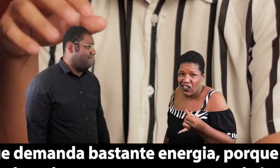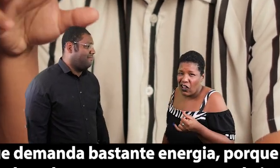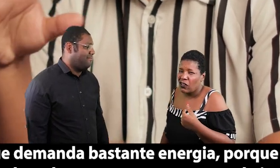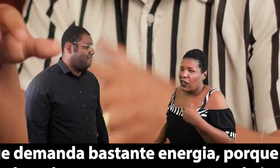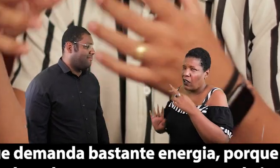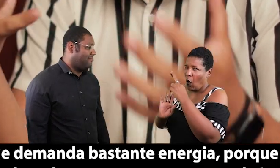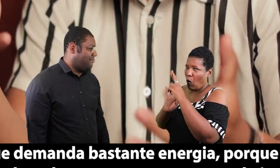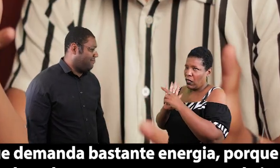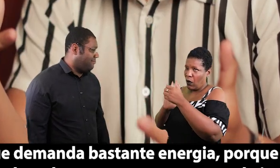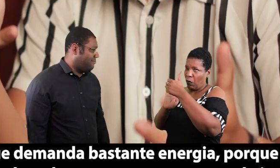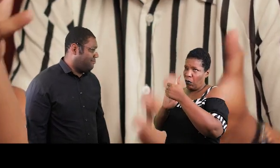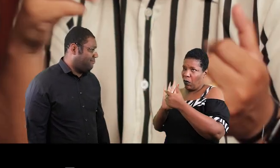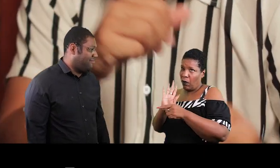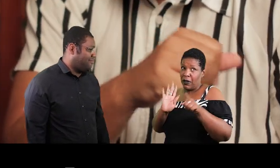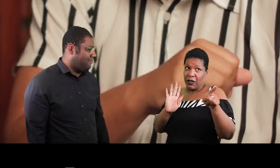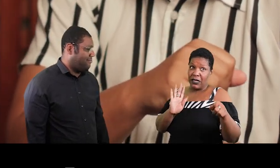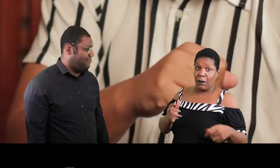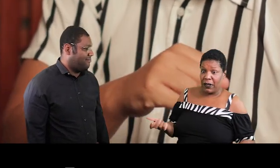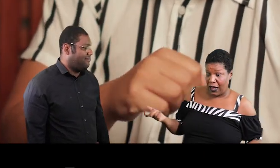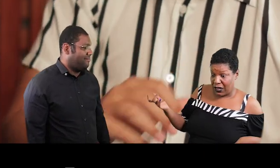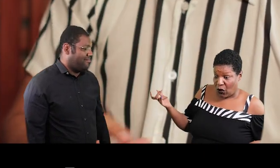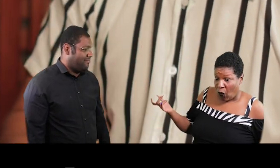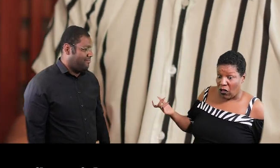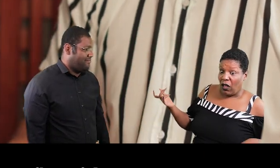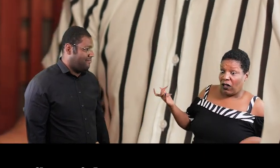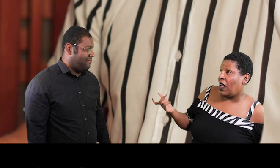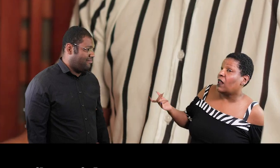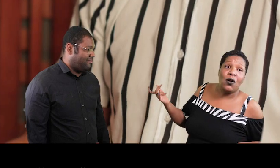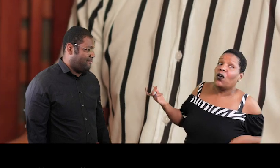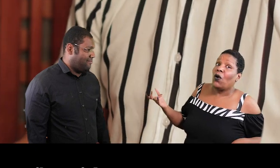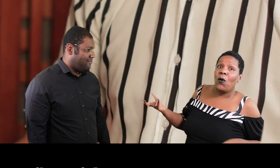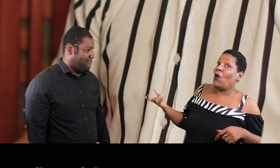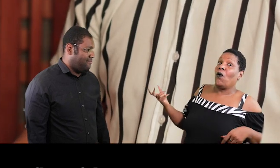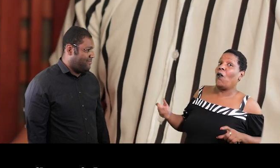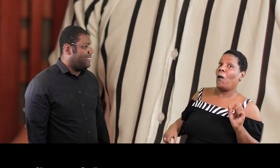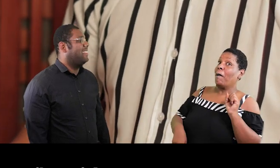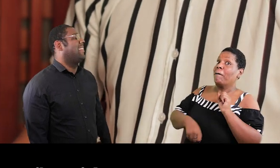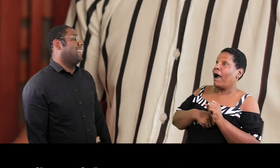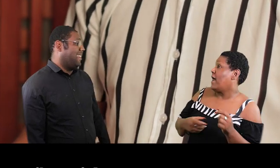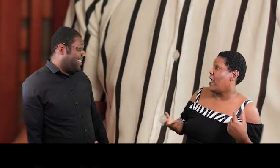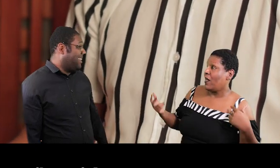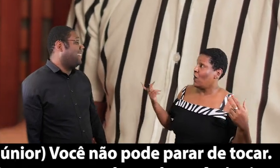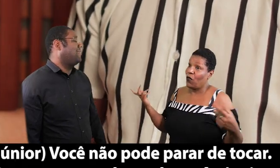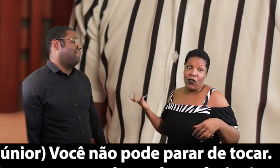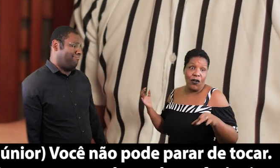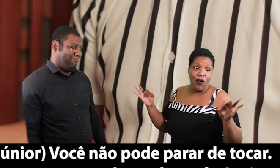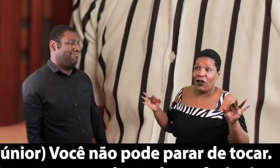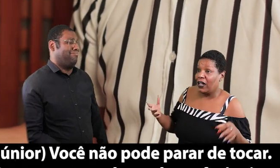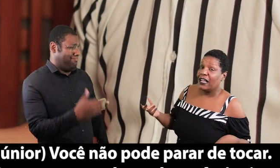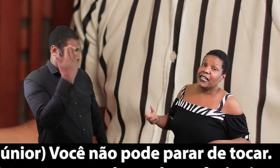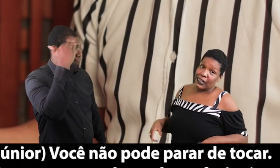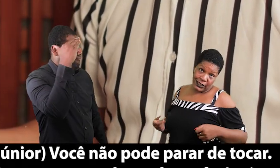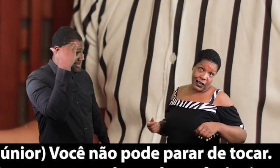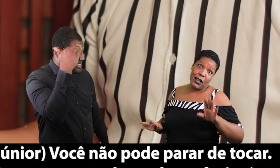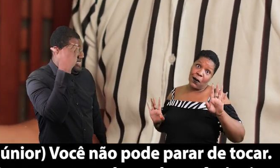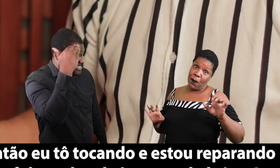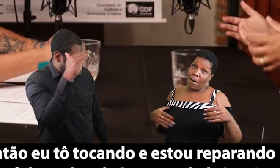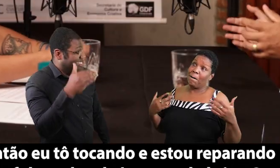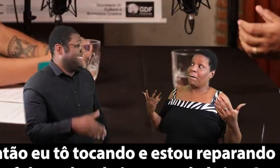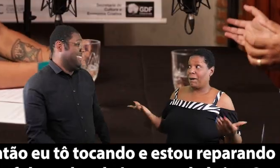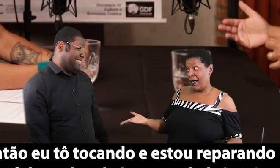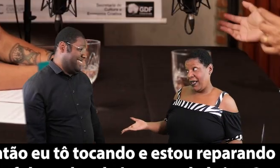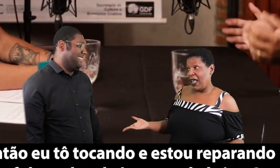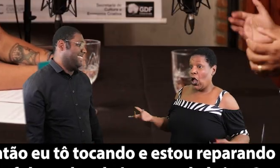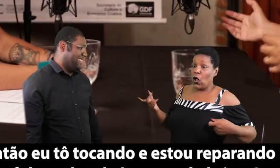de tu ter que pensar em tudo isso, tu tem que tocar. Você não pode parar de tocar. Ao mesmo tempo. Né? E tem que tocar bem, de preferência, né? Então eu